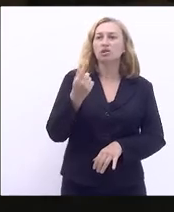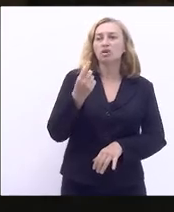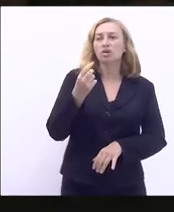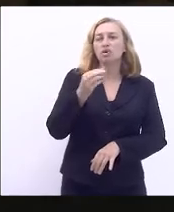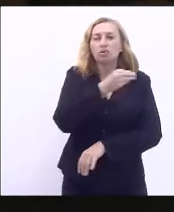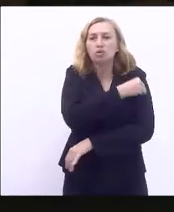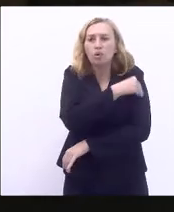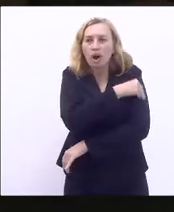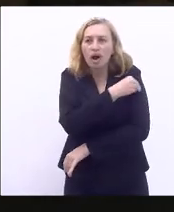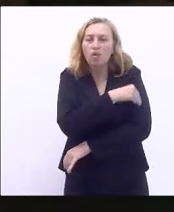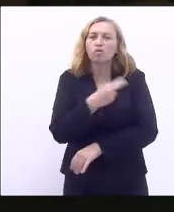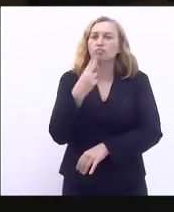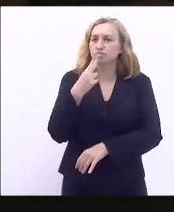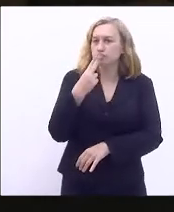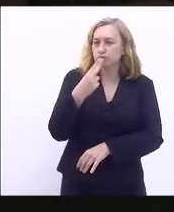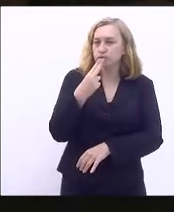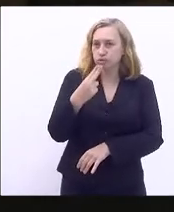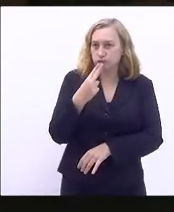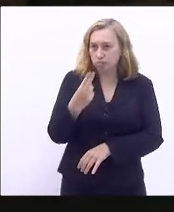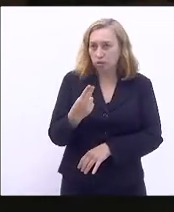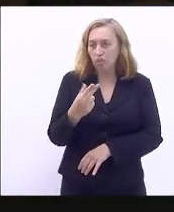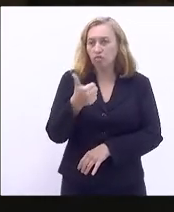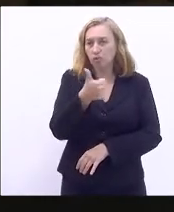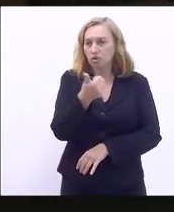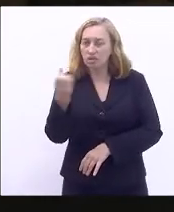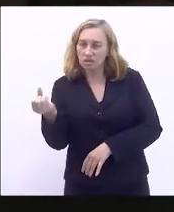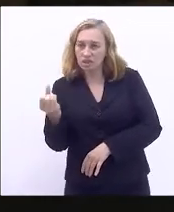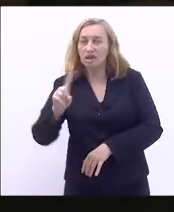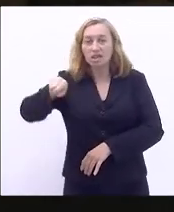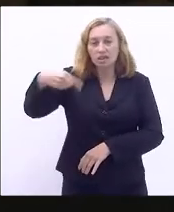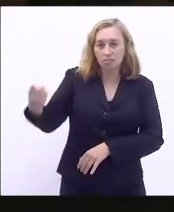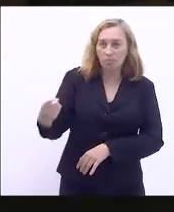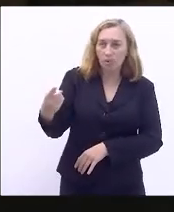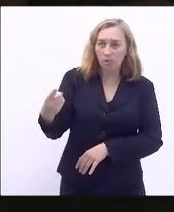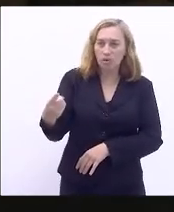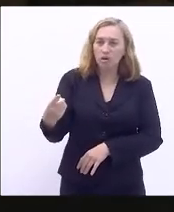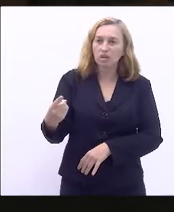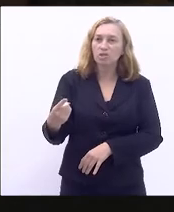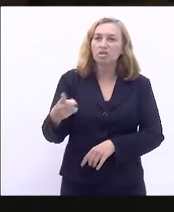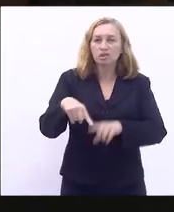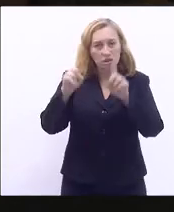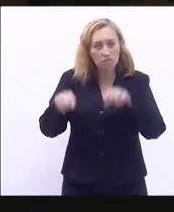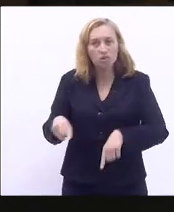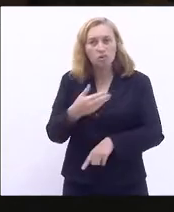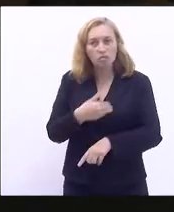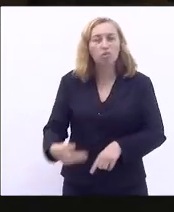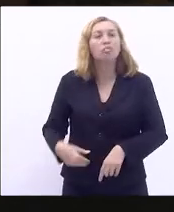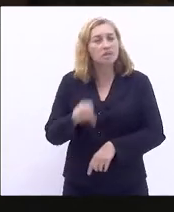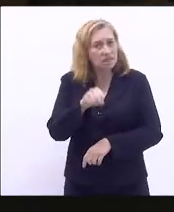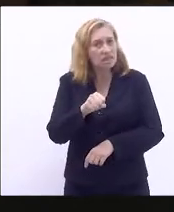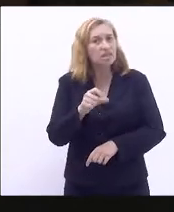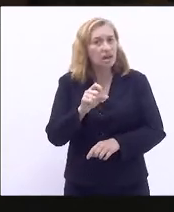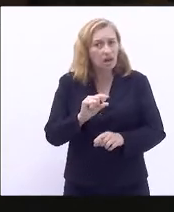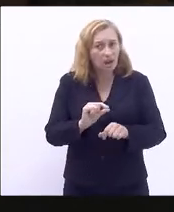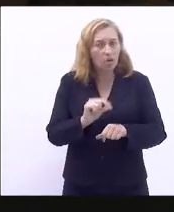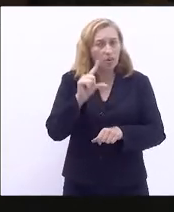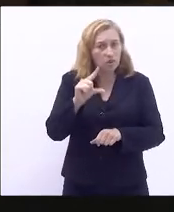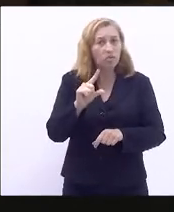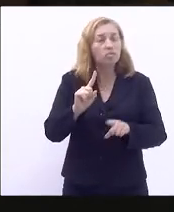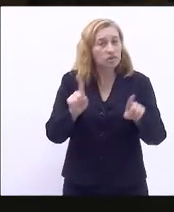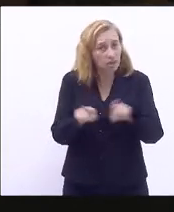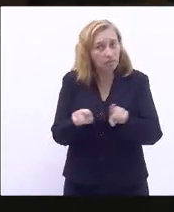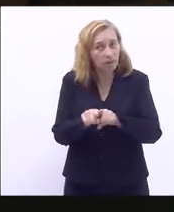final de 2016. Depois levamos de 11 para 14 a contribuição dos servidores. Aumentamos, sim. Mas também já